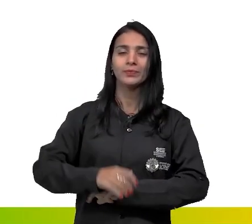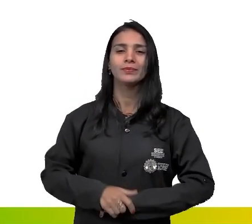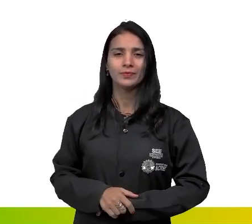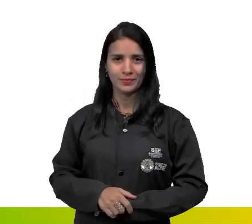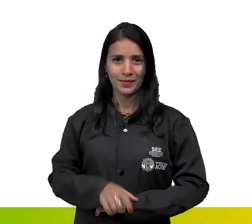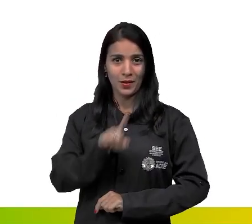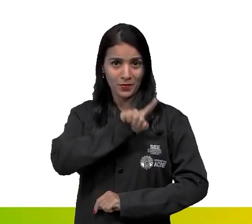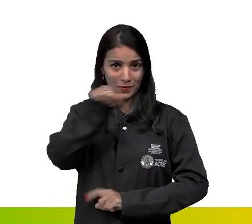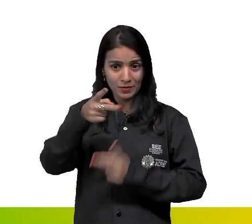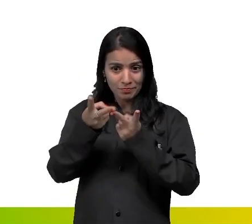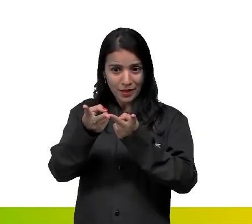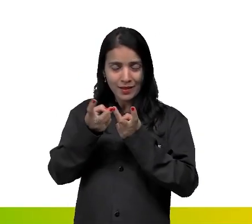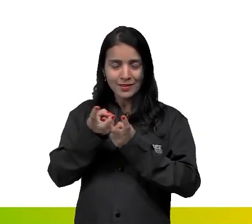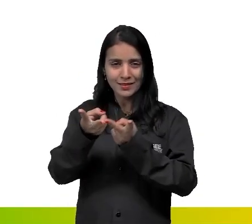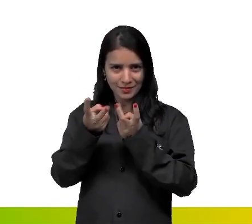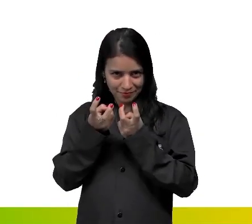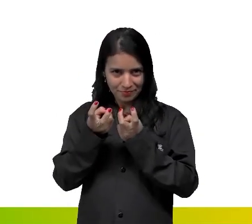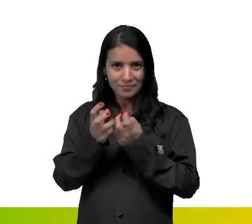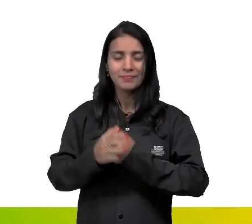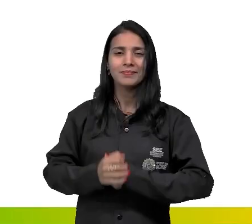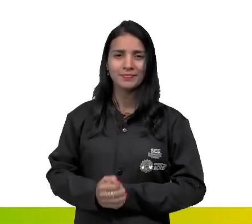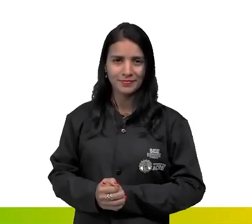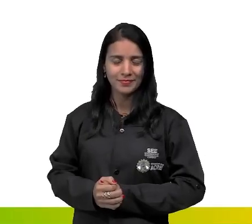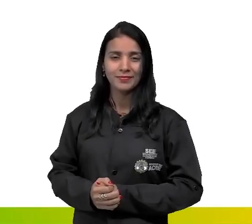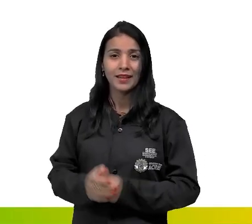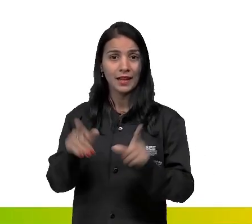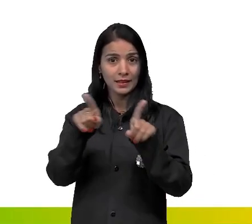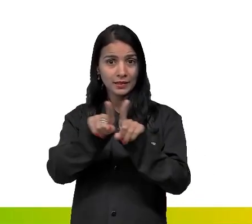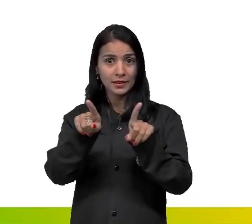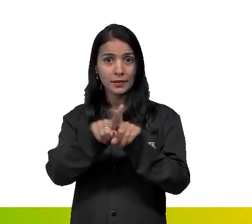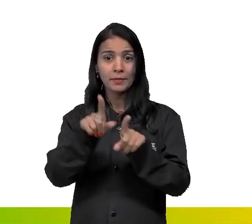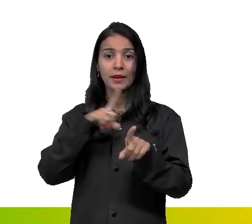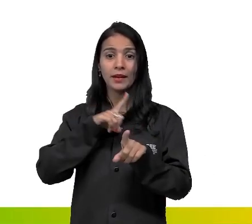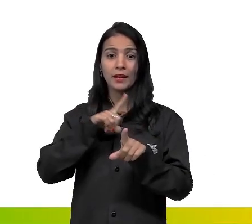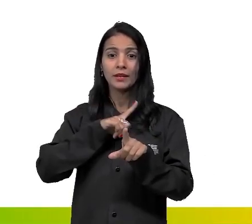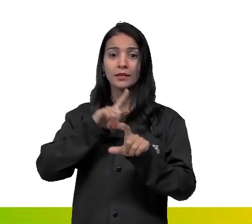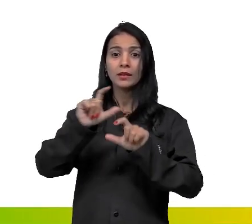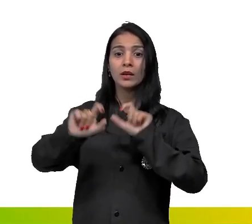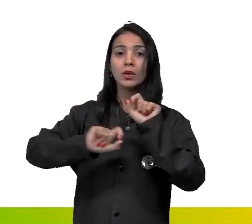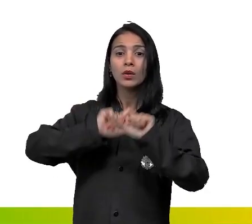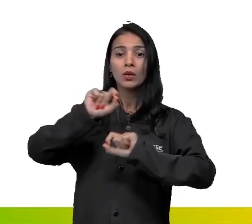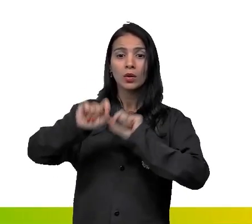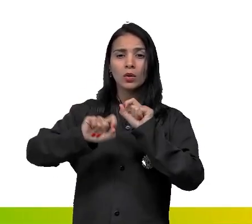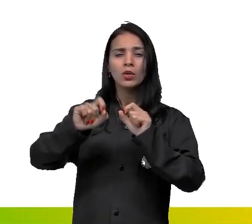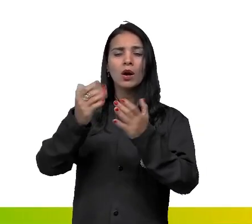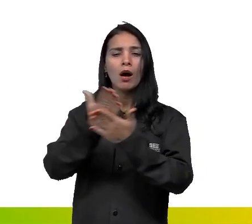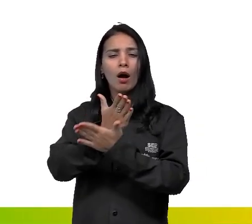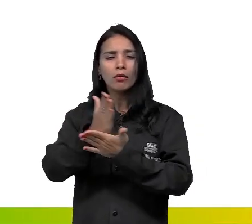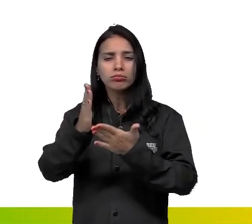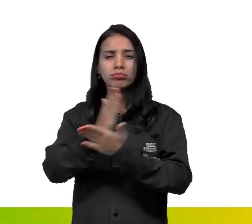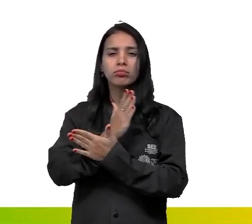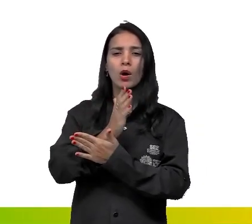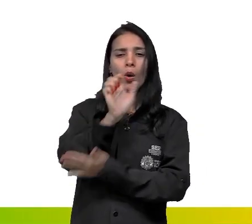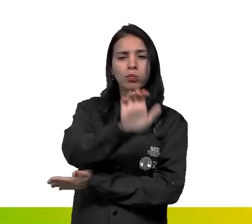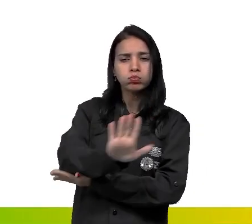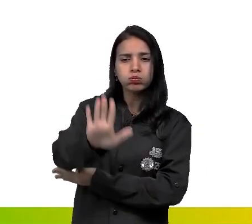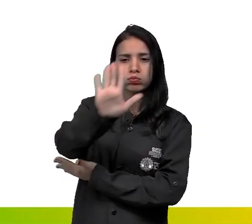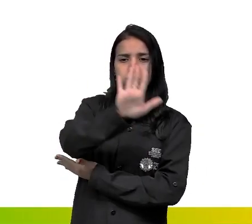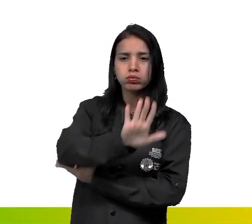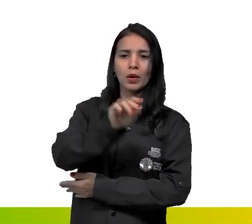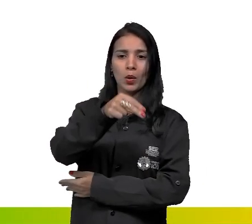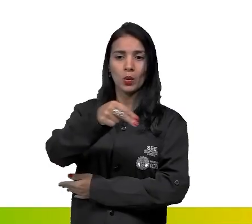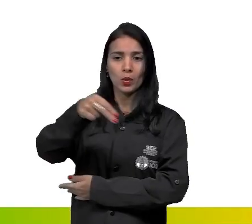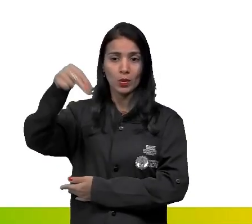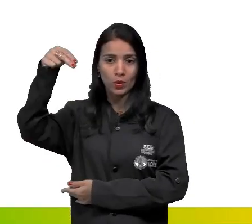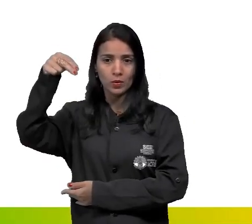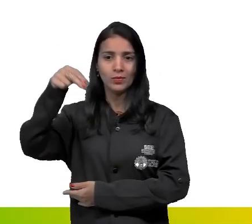conforme vocês vão observar, e ele também tem ocorrência em uma parte aqui da região